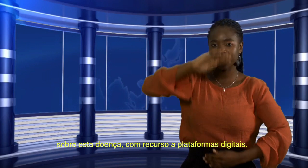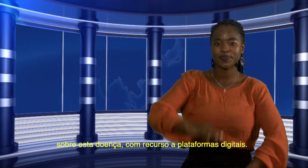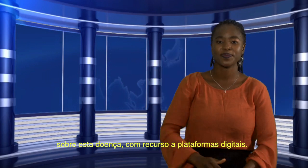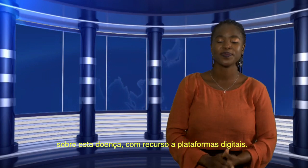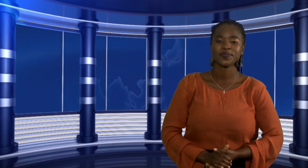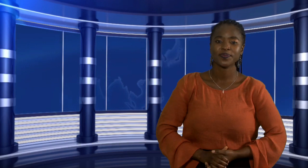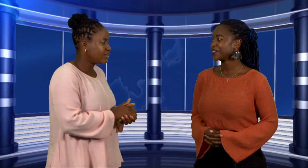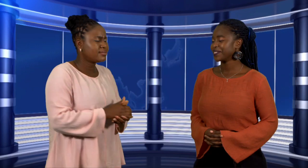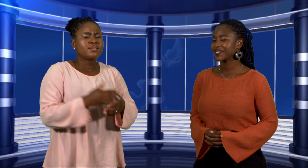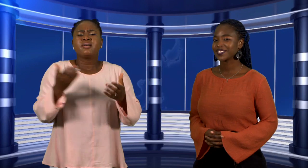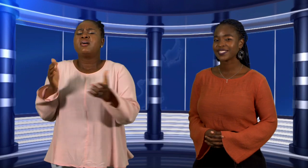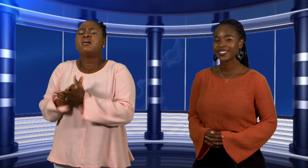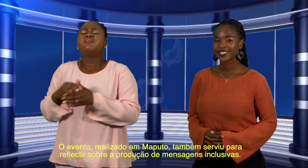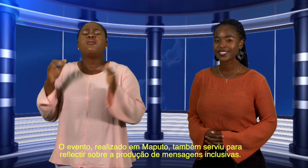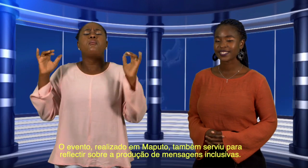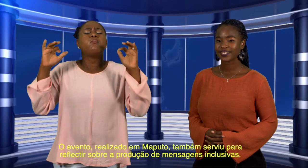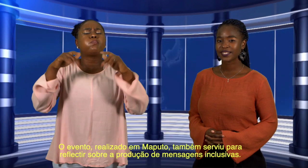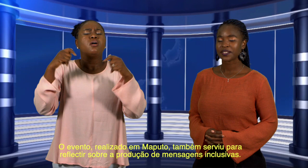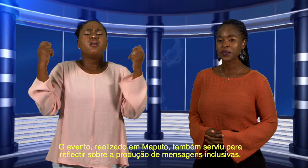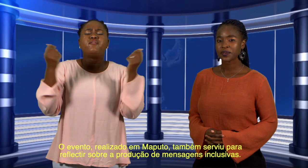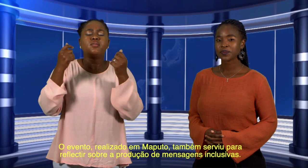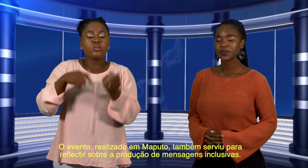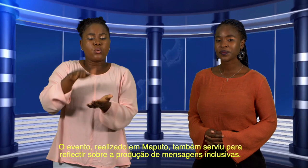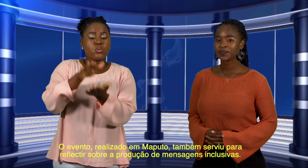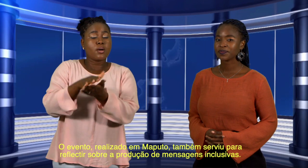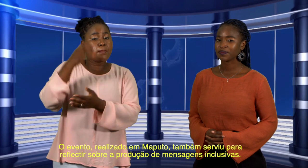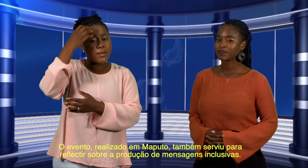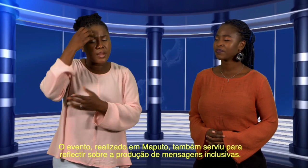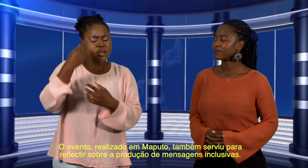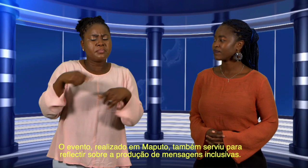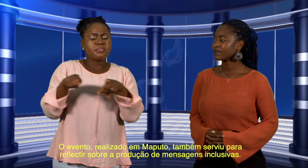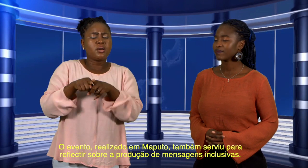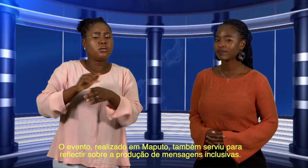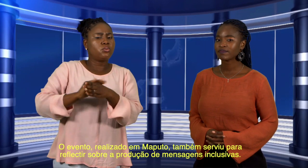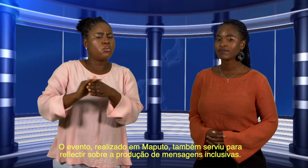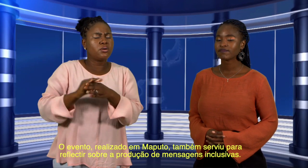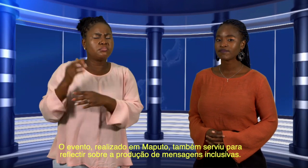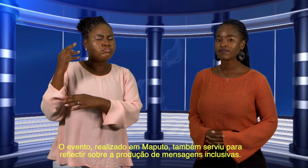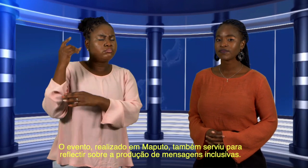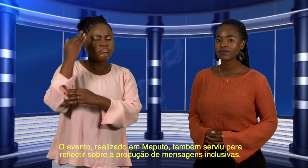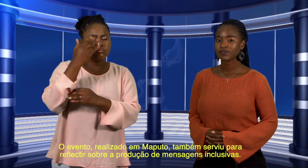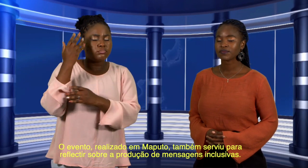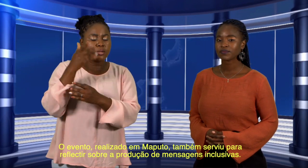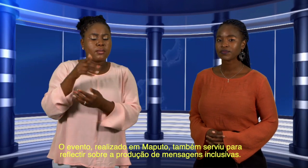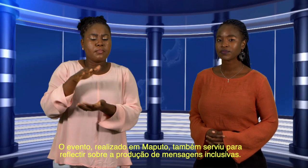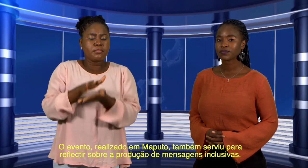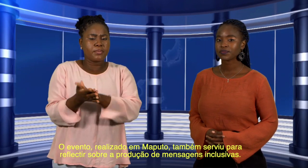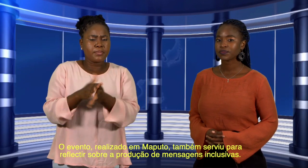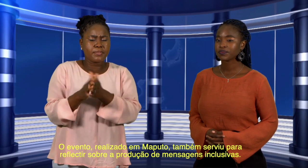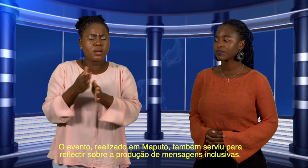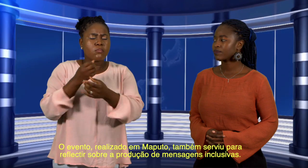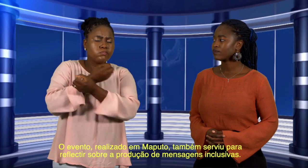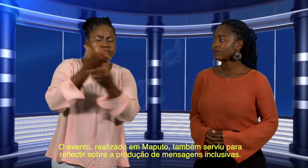plataformas digitais. O evento realizado em Maputo também serviu para refletir sobre a produção